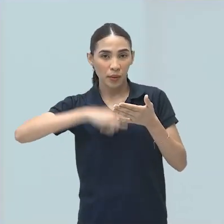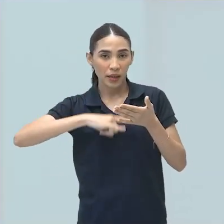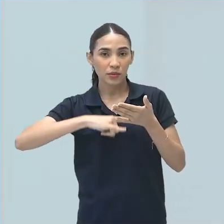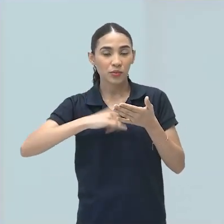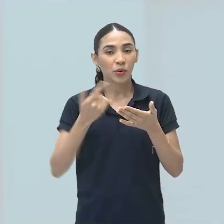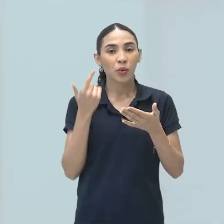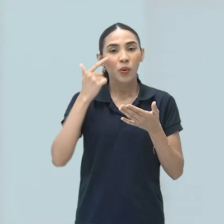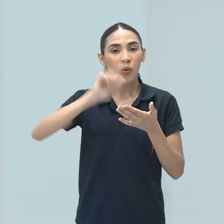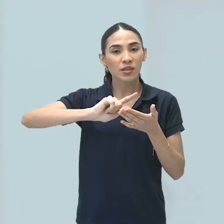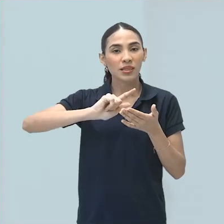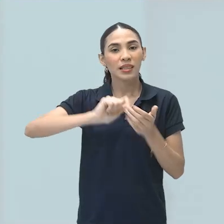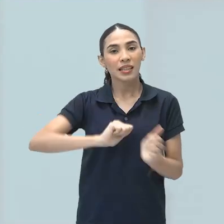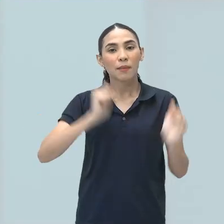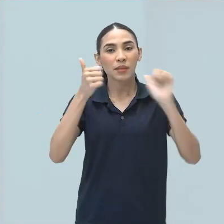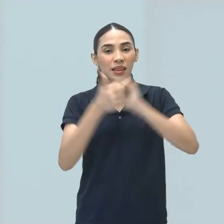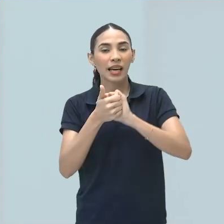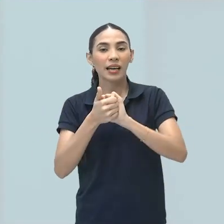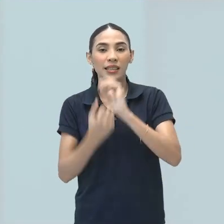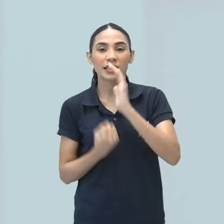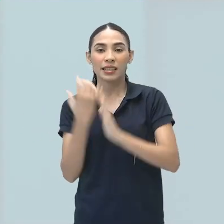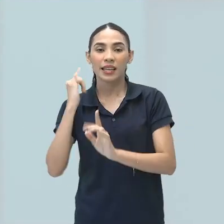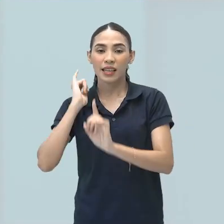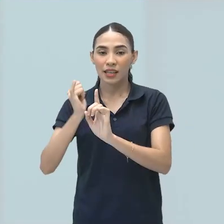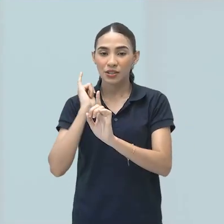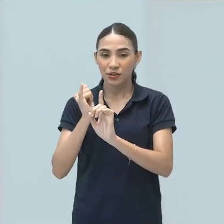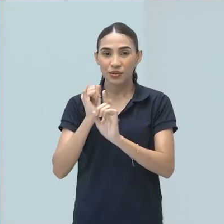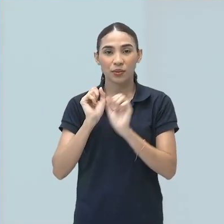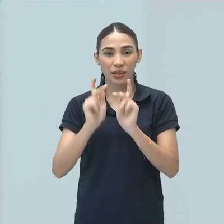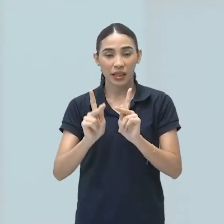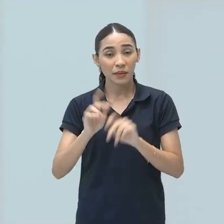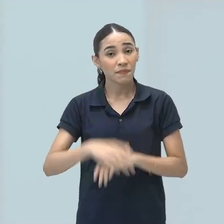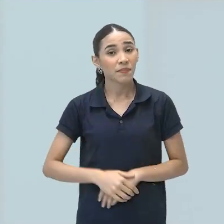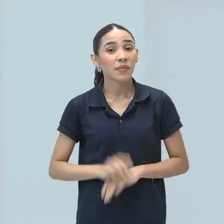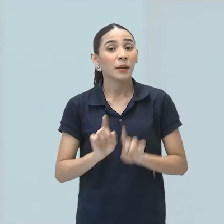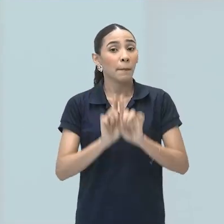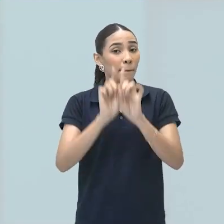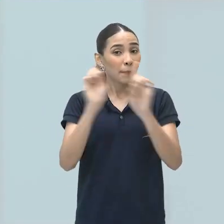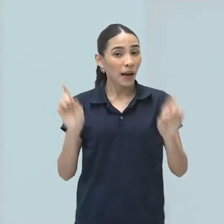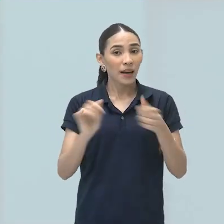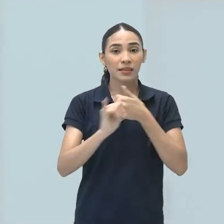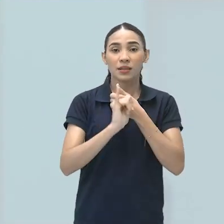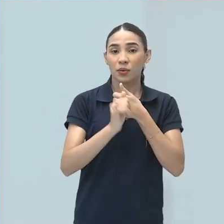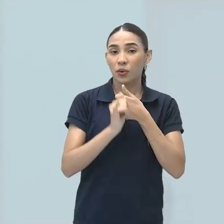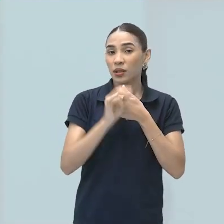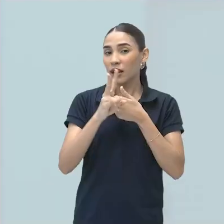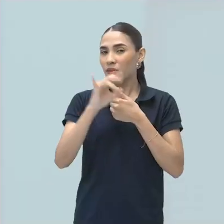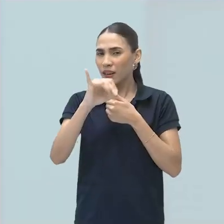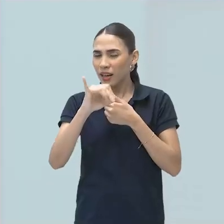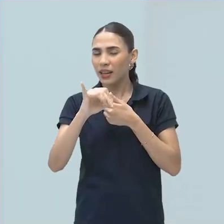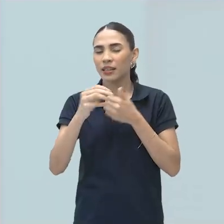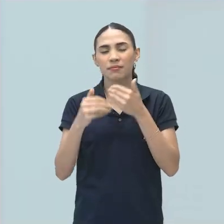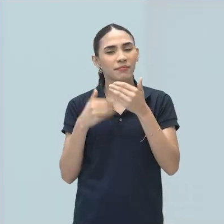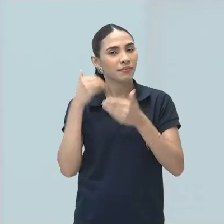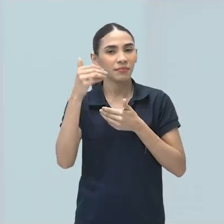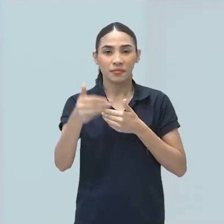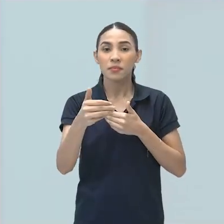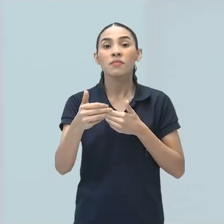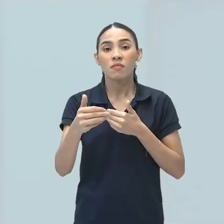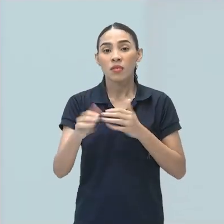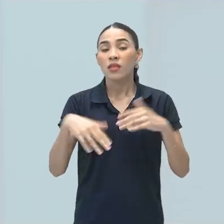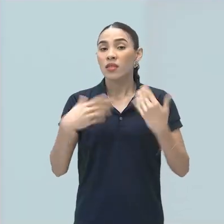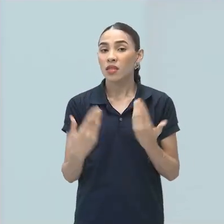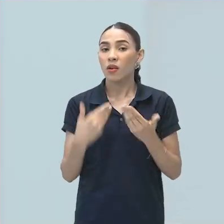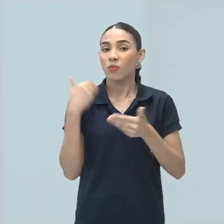para reconstituir uma narrativa, correto? Porém, a crônica vai além. A crônica,